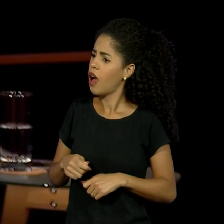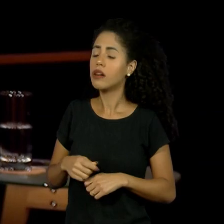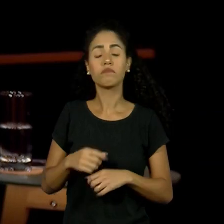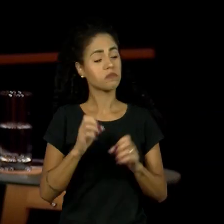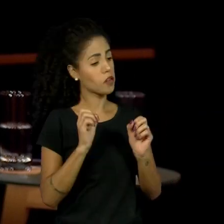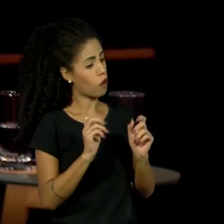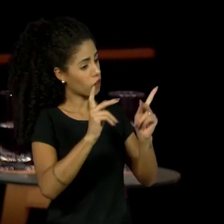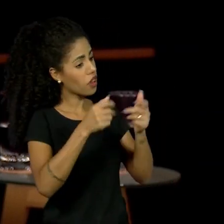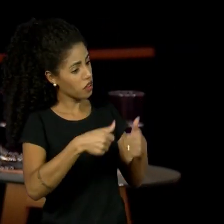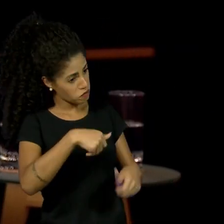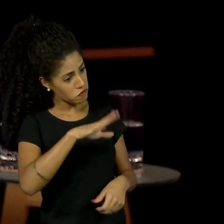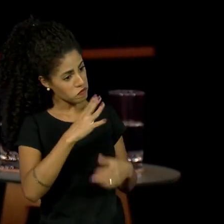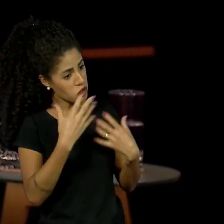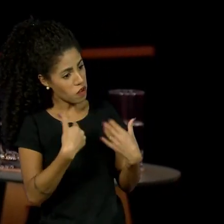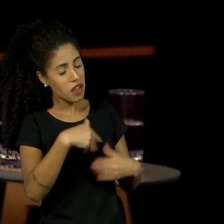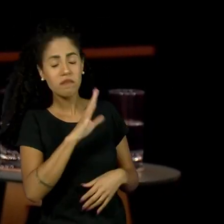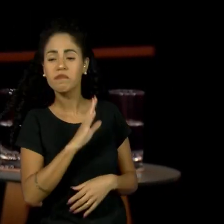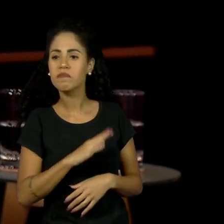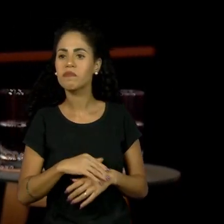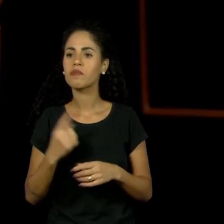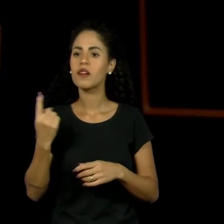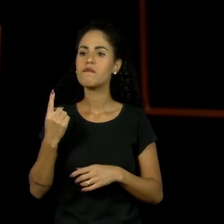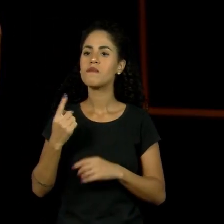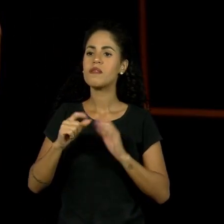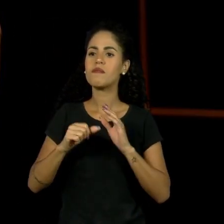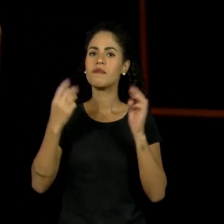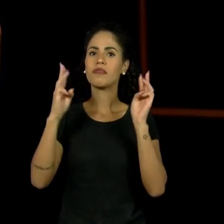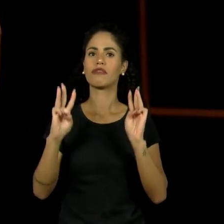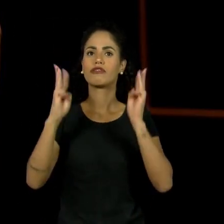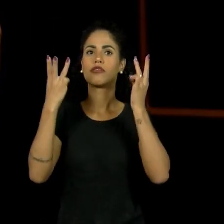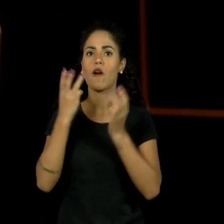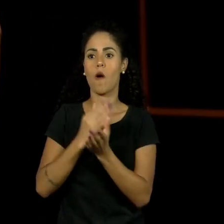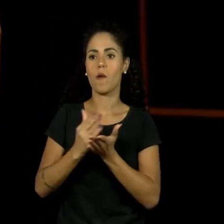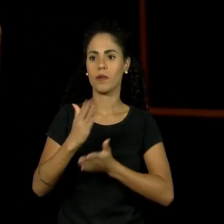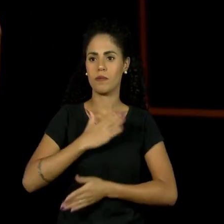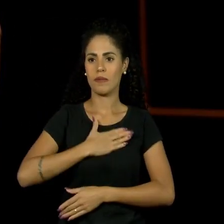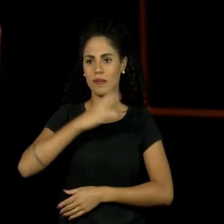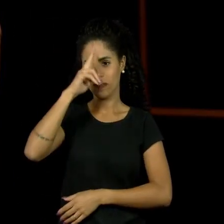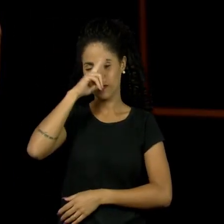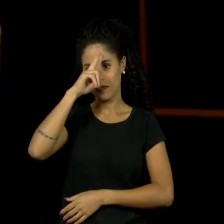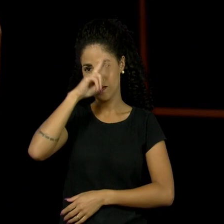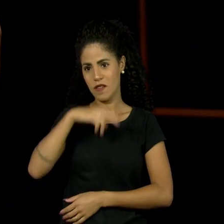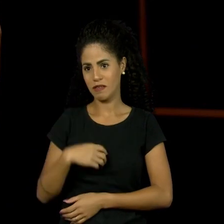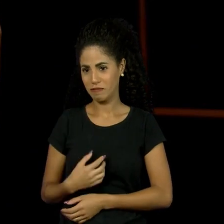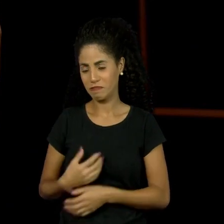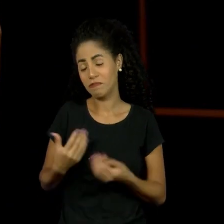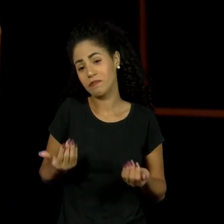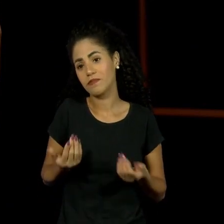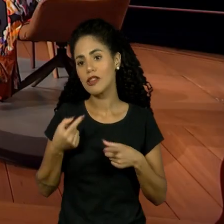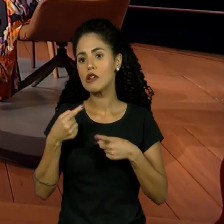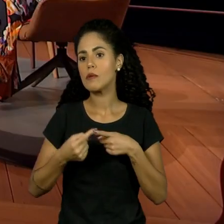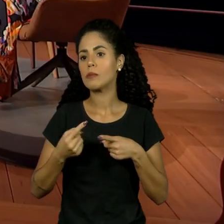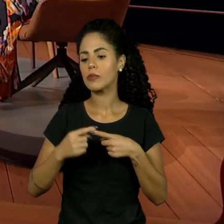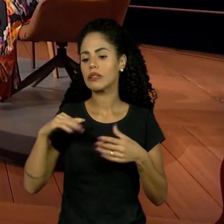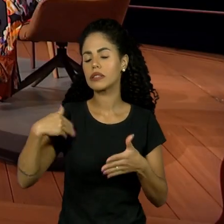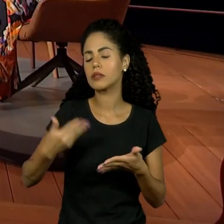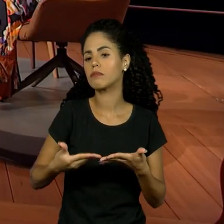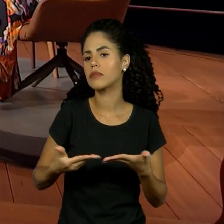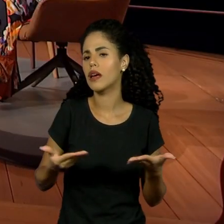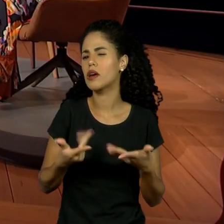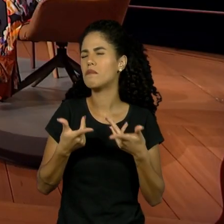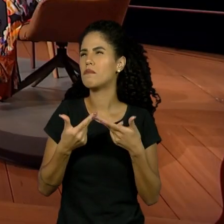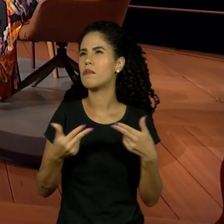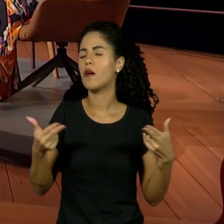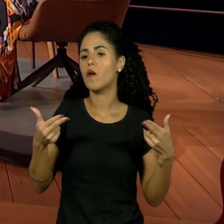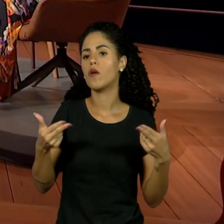fundo. E aí fui, fiz o meu primeiro show e aí foi o começo da minha história. Né? Porque até então ainda era uma